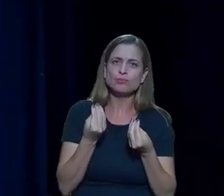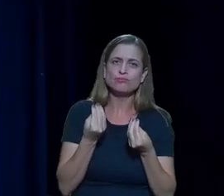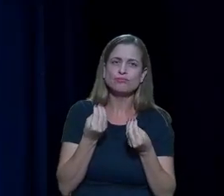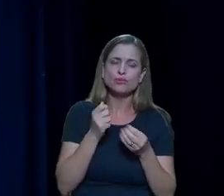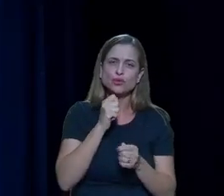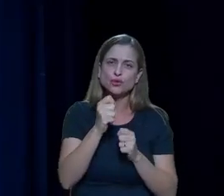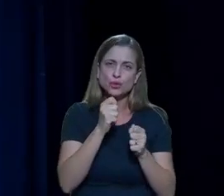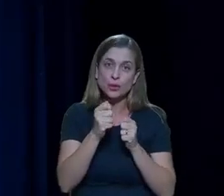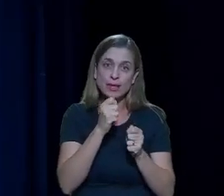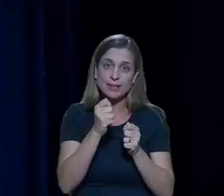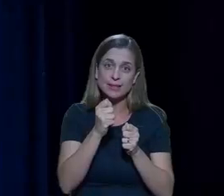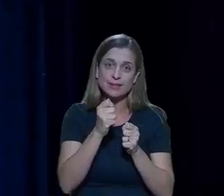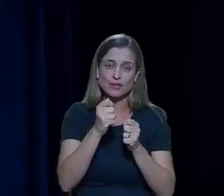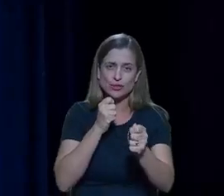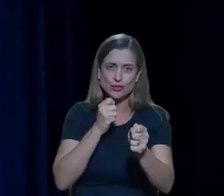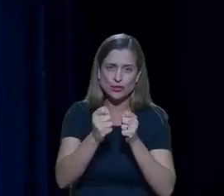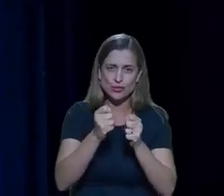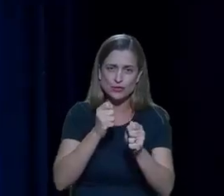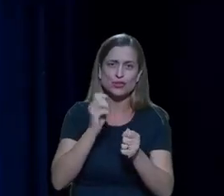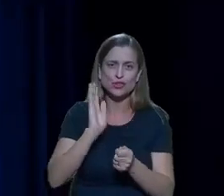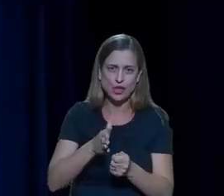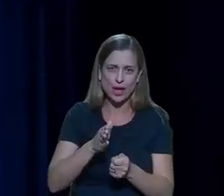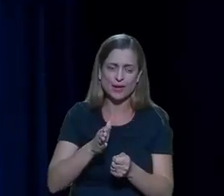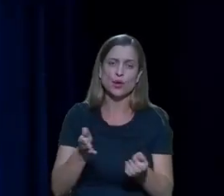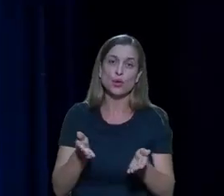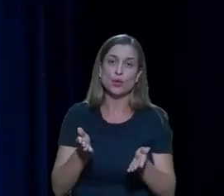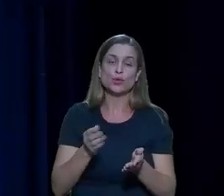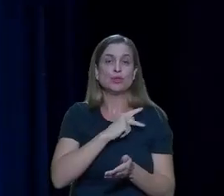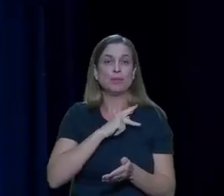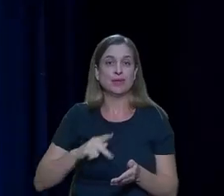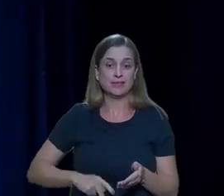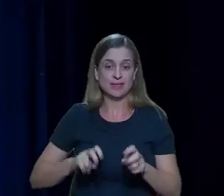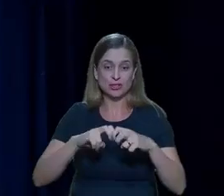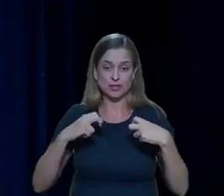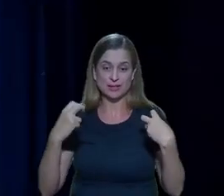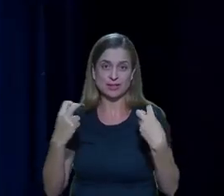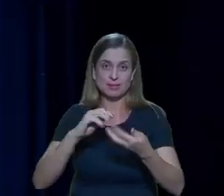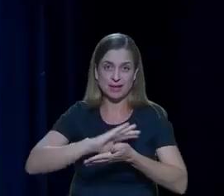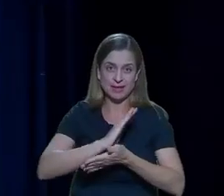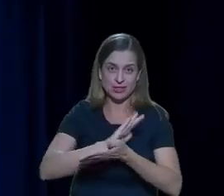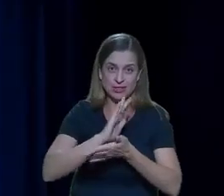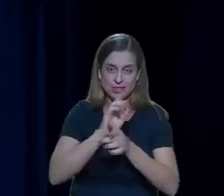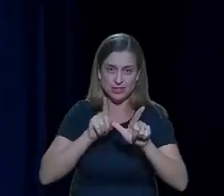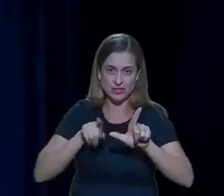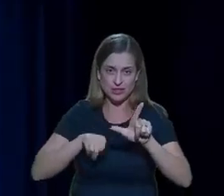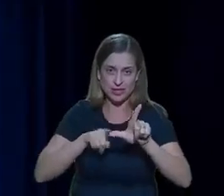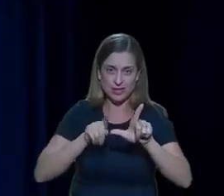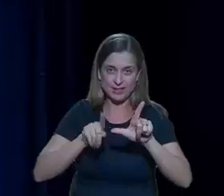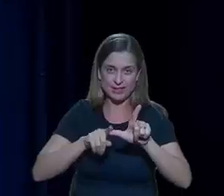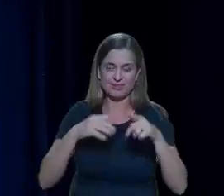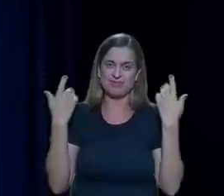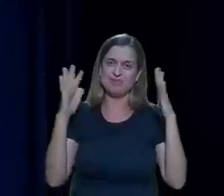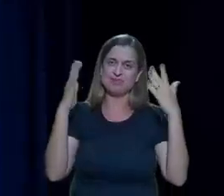gente dividiu muito os microfones na TV Integração, e hoje presidente da Academia Araxaense de Letras. Academia, vamos bater palma de novo, gente. 60 anos da